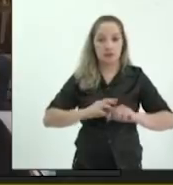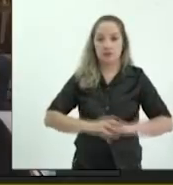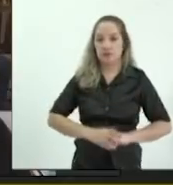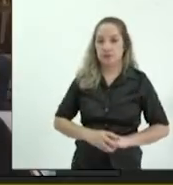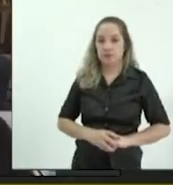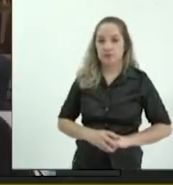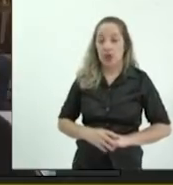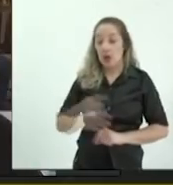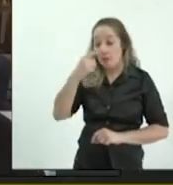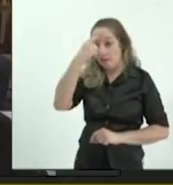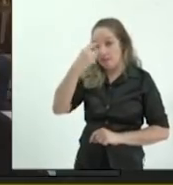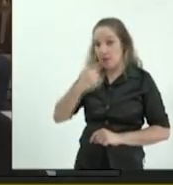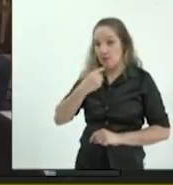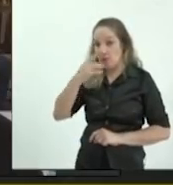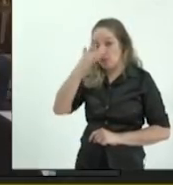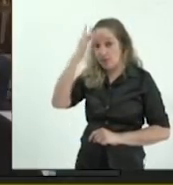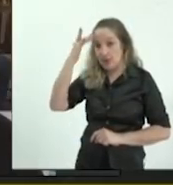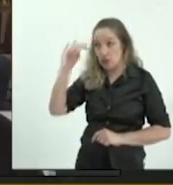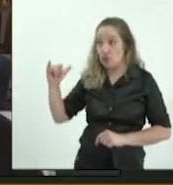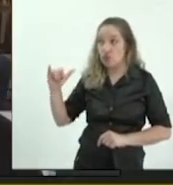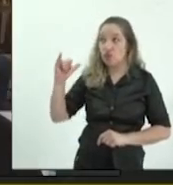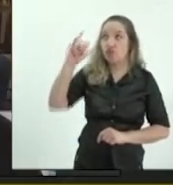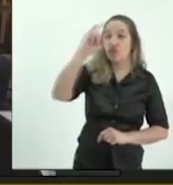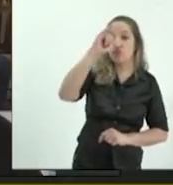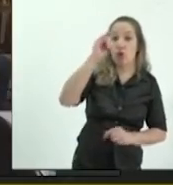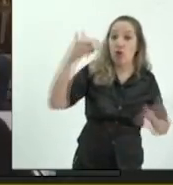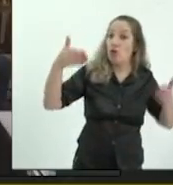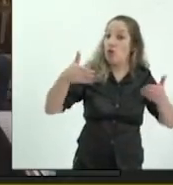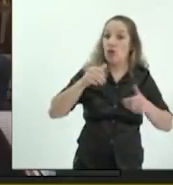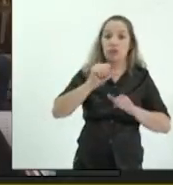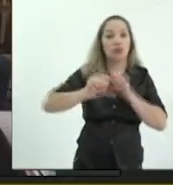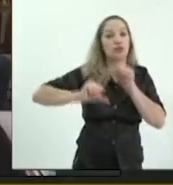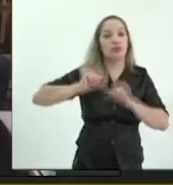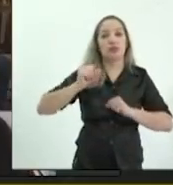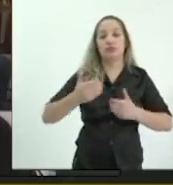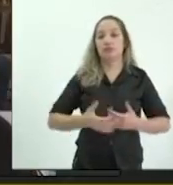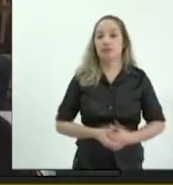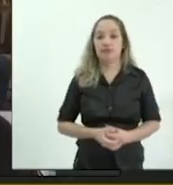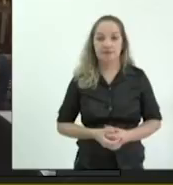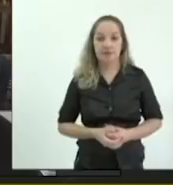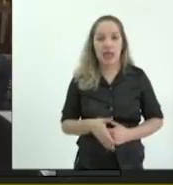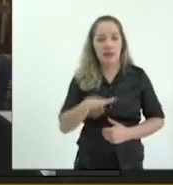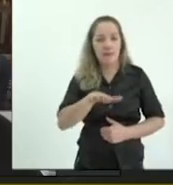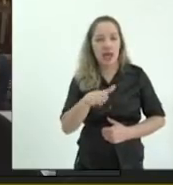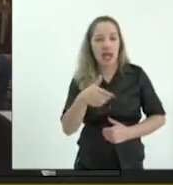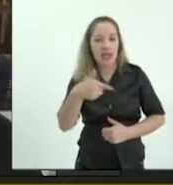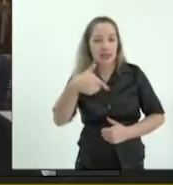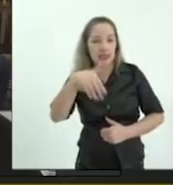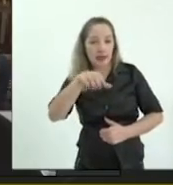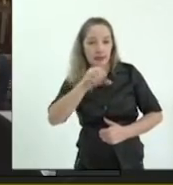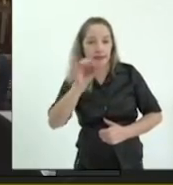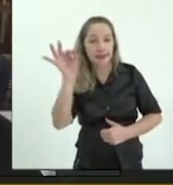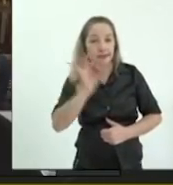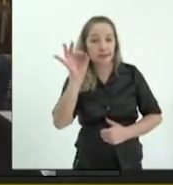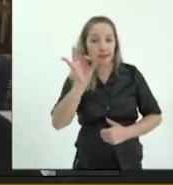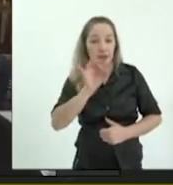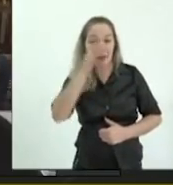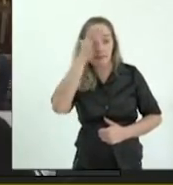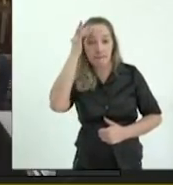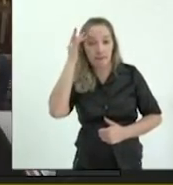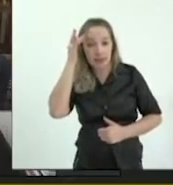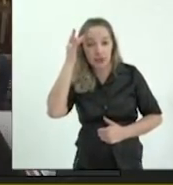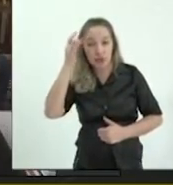gente está voando. Mas aproximadamente 70% dos passageiros que estão dentro de um avião hoje, aqui voando